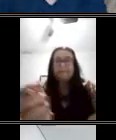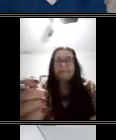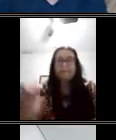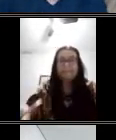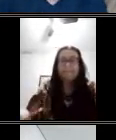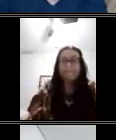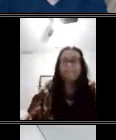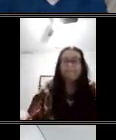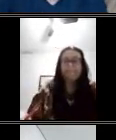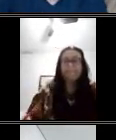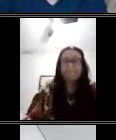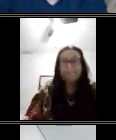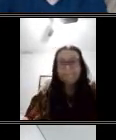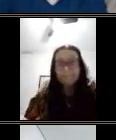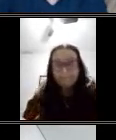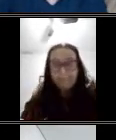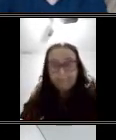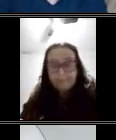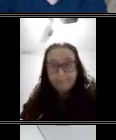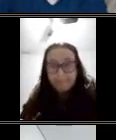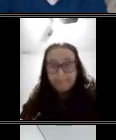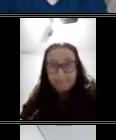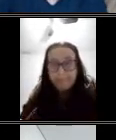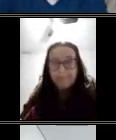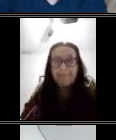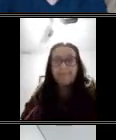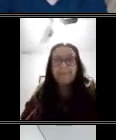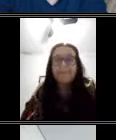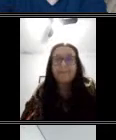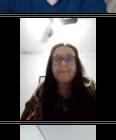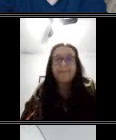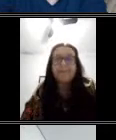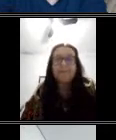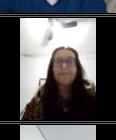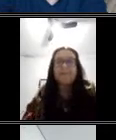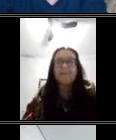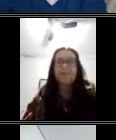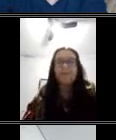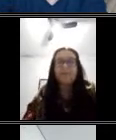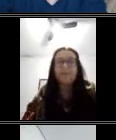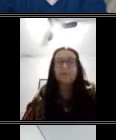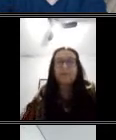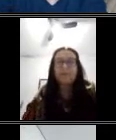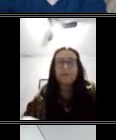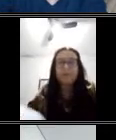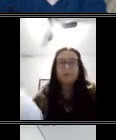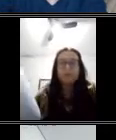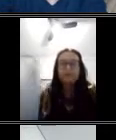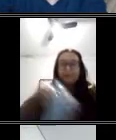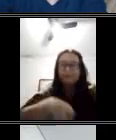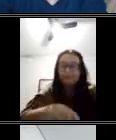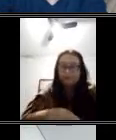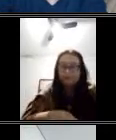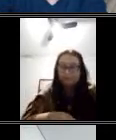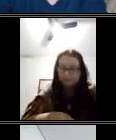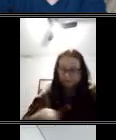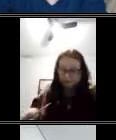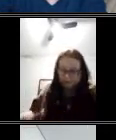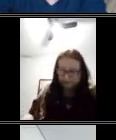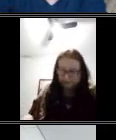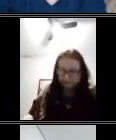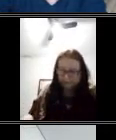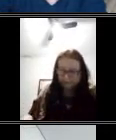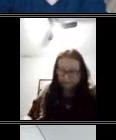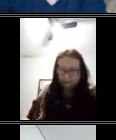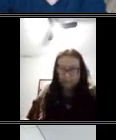professor. A gente desenvolveu também, dentro desse projeto Escola da Diversidade, uma cartilha do